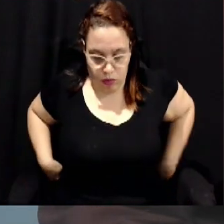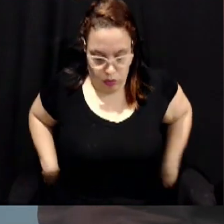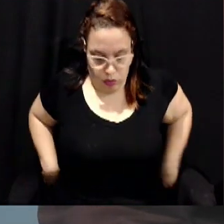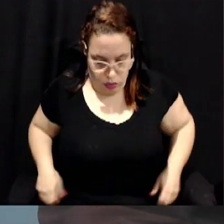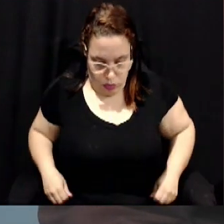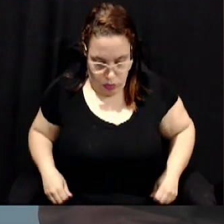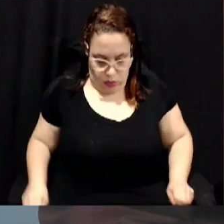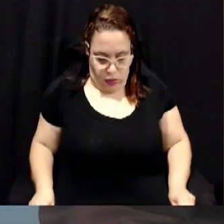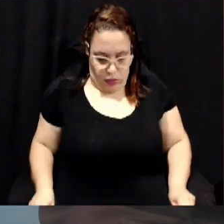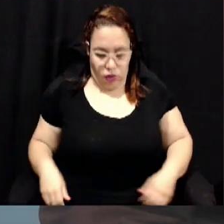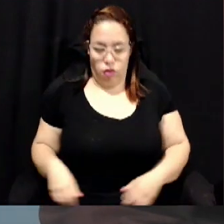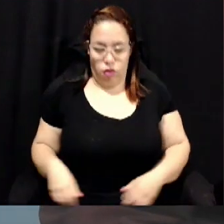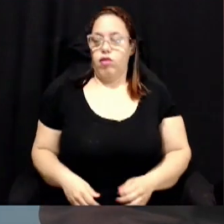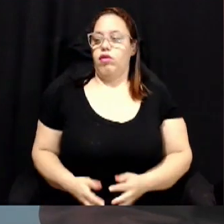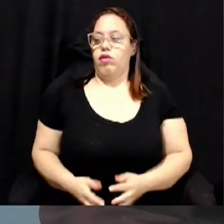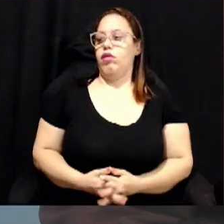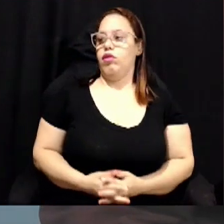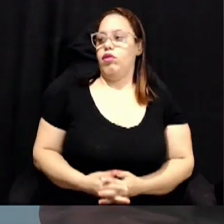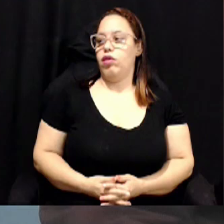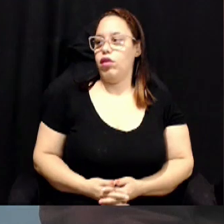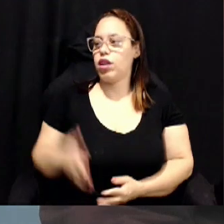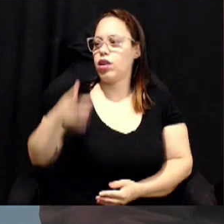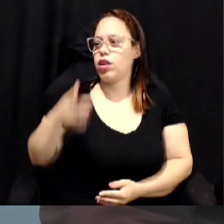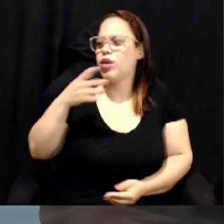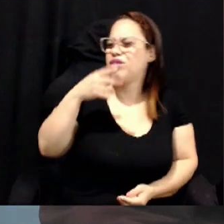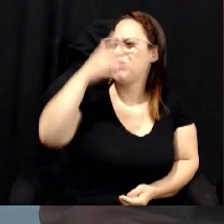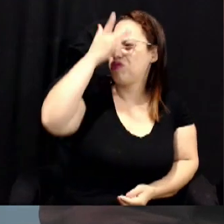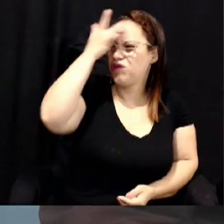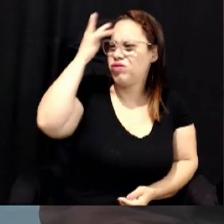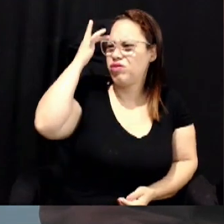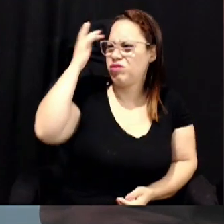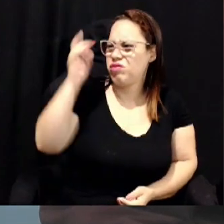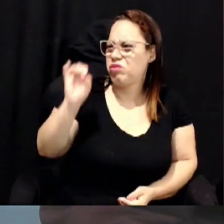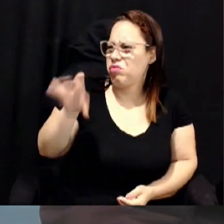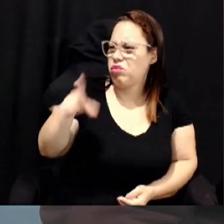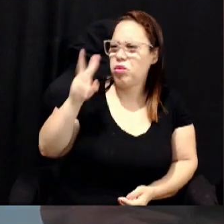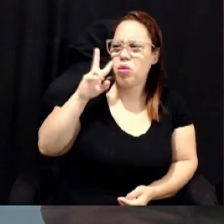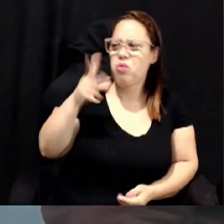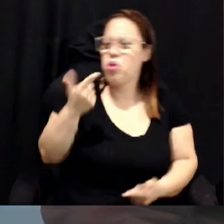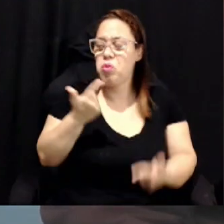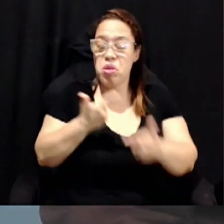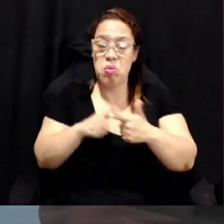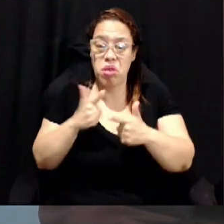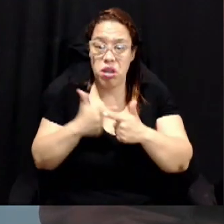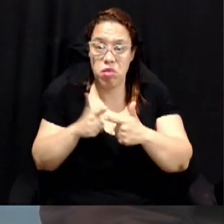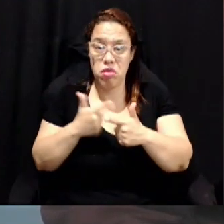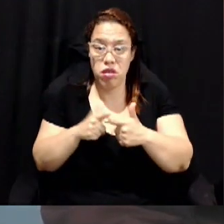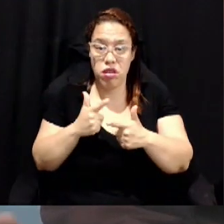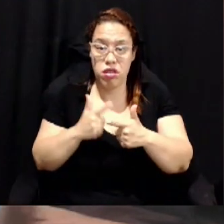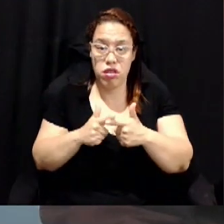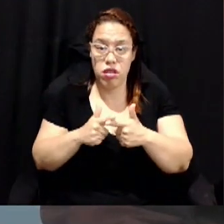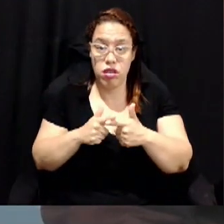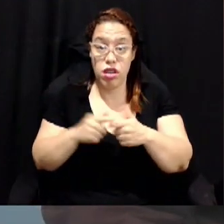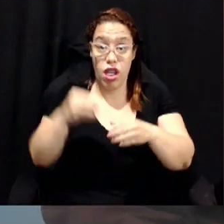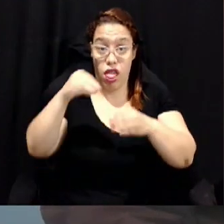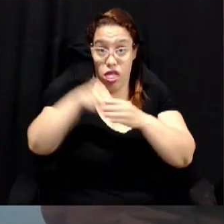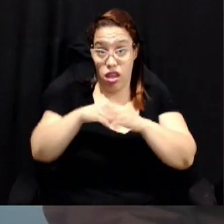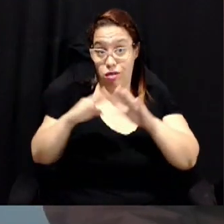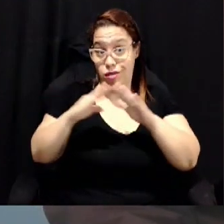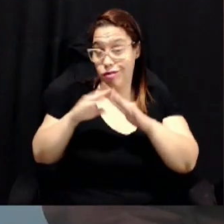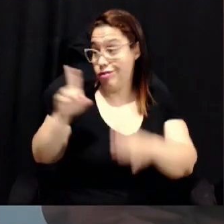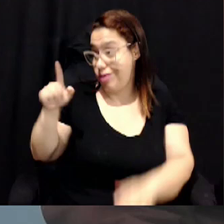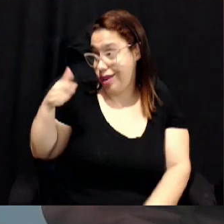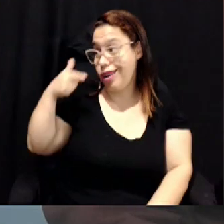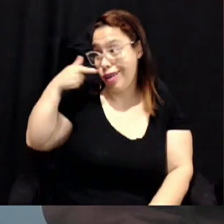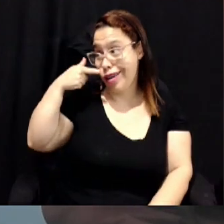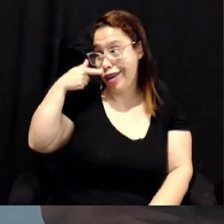olhos. Porque a gente, geralmente, a gente só vai ver o problema quando a gente tem dentro de casa. Né, Guilherme? Né, Dani? Sim. A